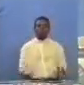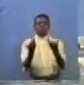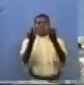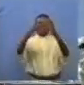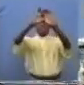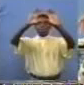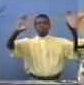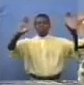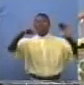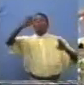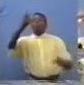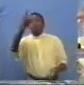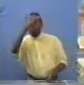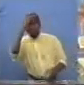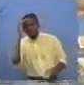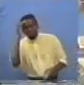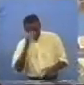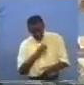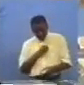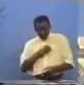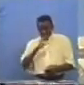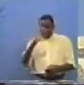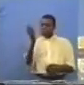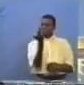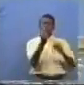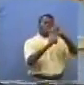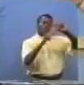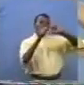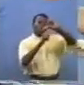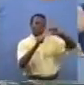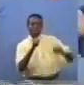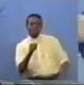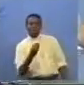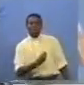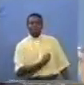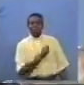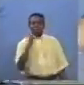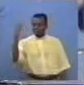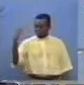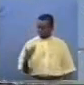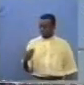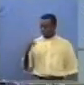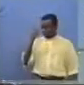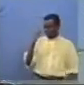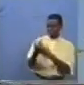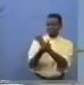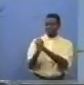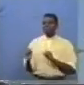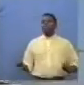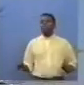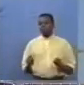E diferente do fariseu, como publicano, dobra o joelho no chão e diz: